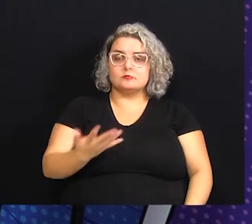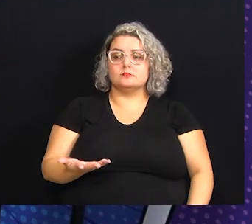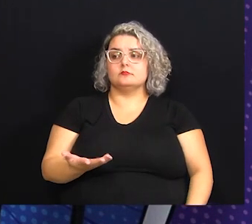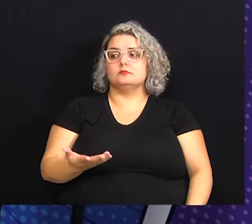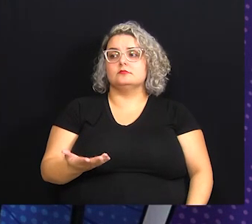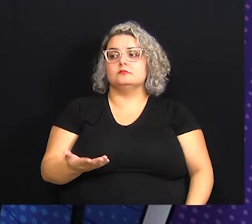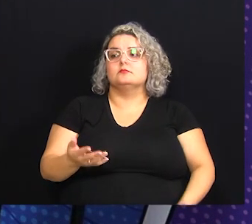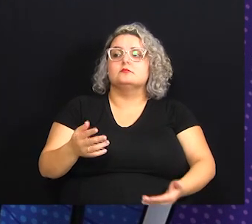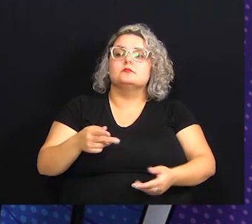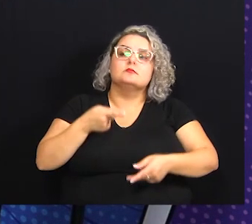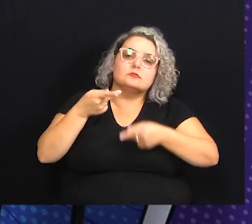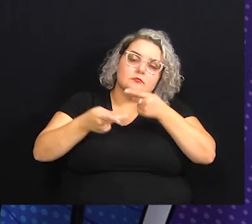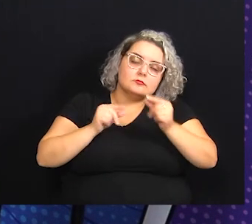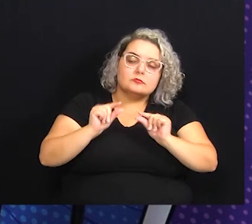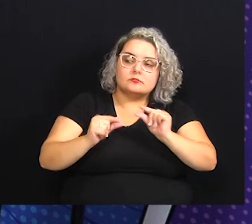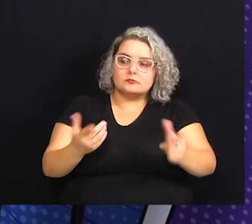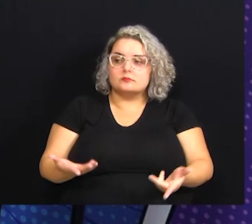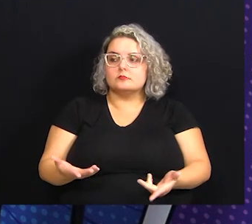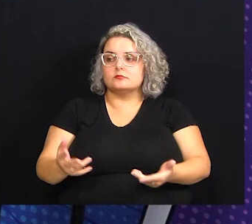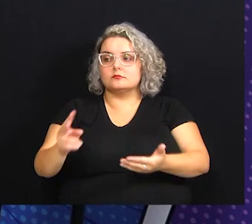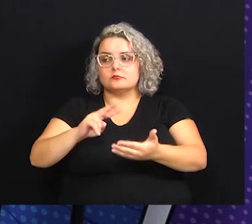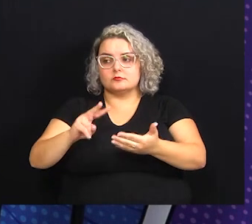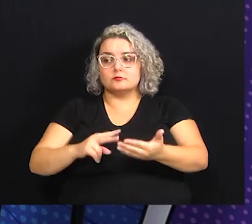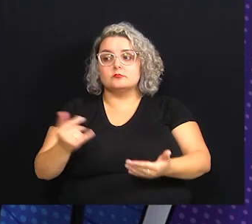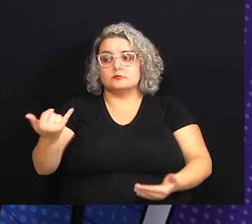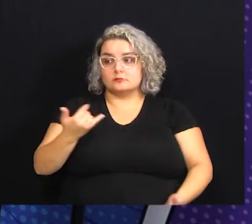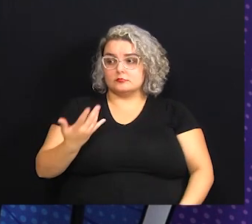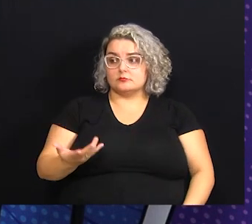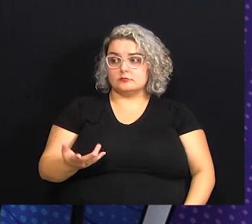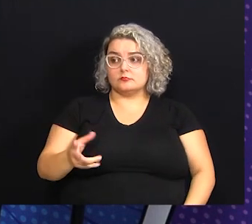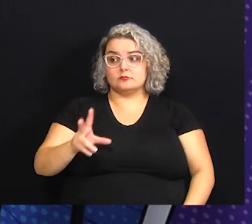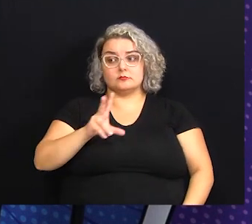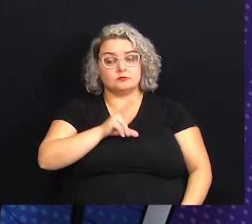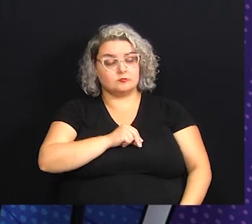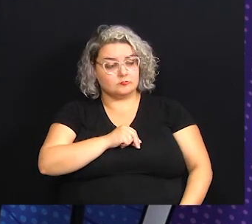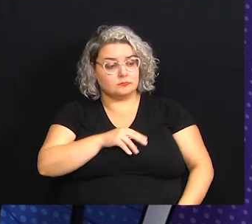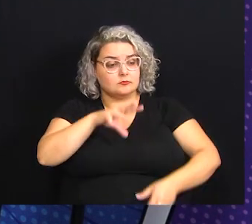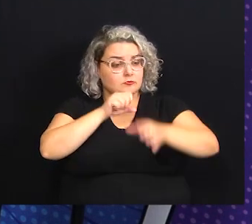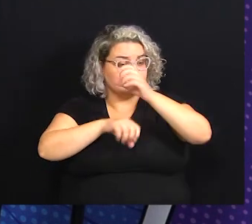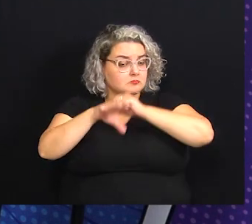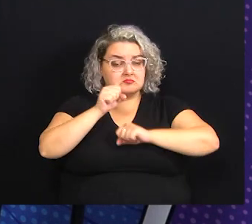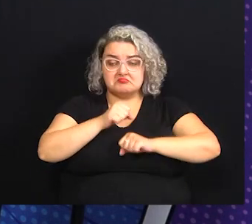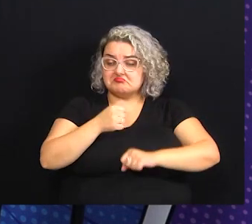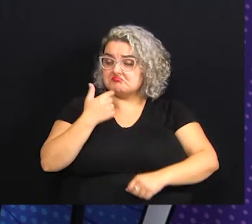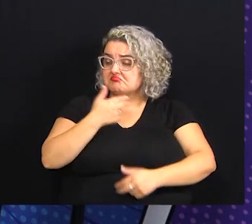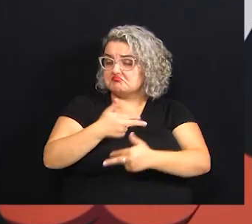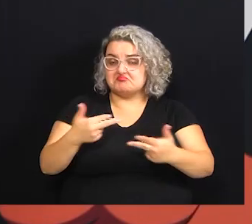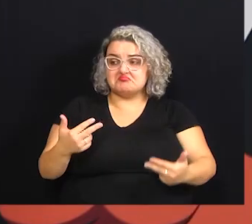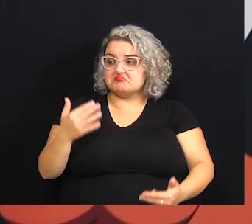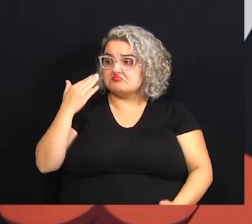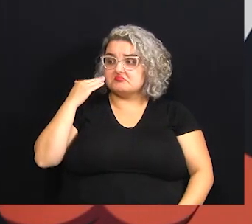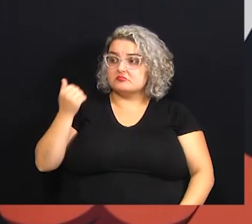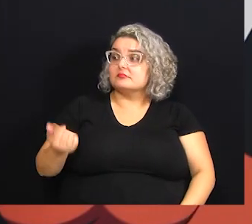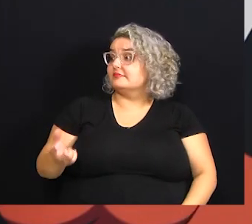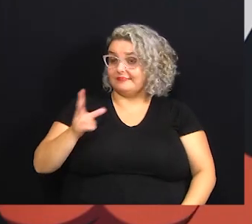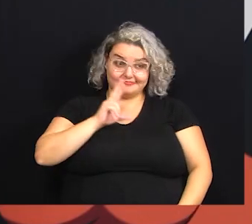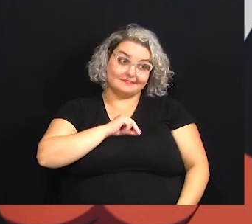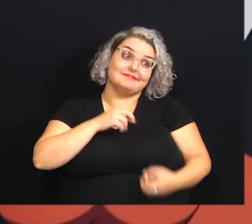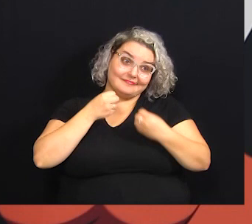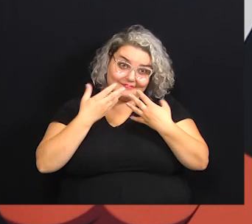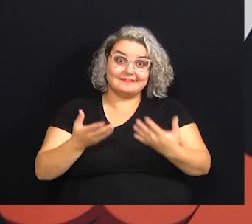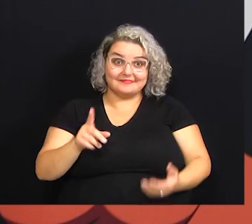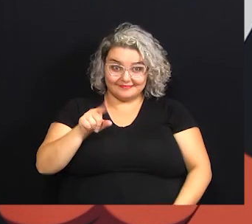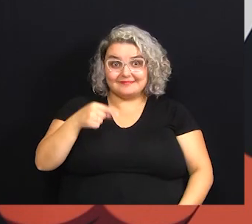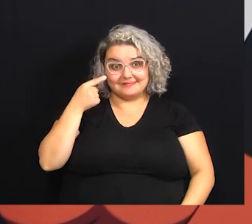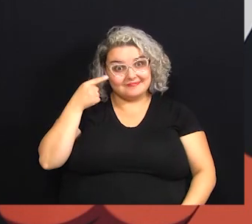eu dou uma introdução, uma coisa que os meus leitores falam para mim é assim, nossa, Vika, eu aprendi muita coisa que eu não sabia. Eu falo, nossa, que bom, era